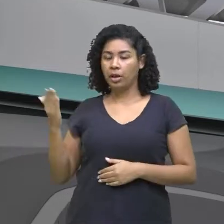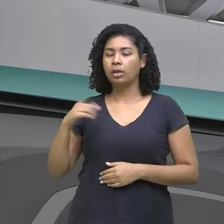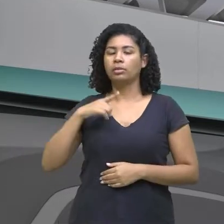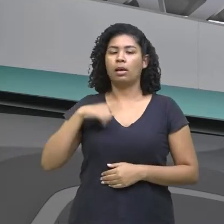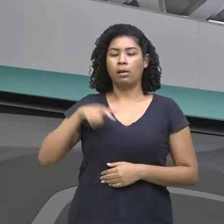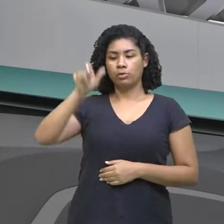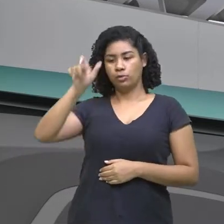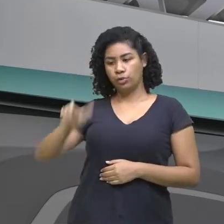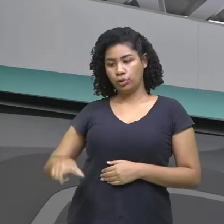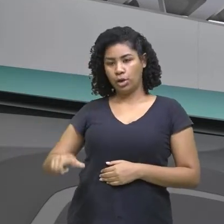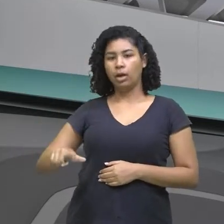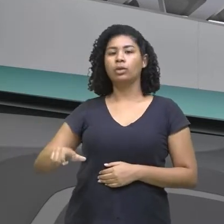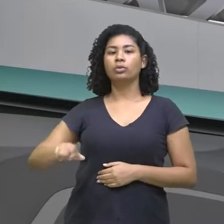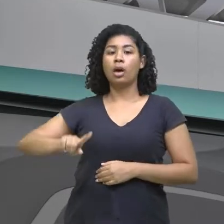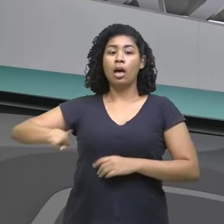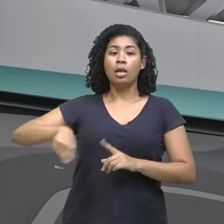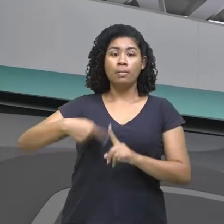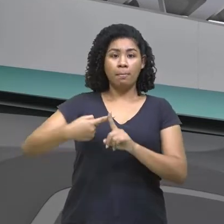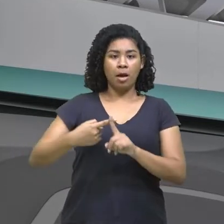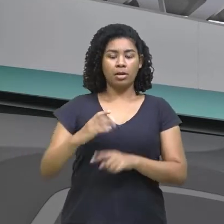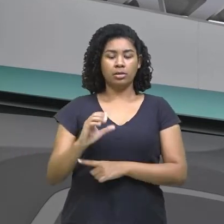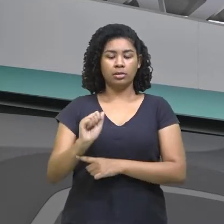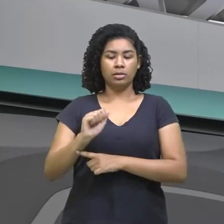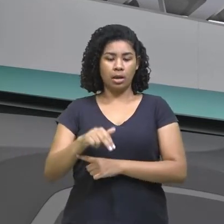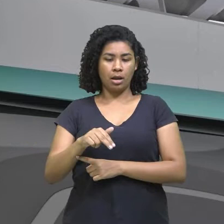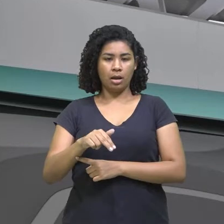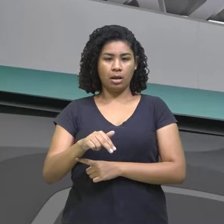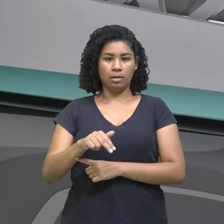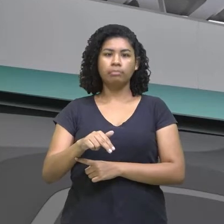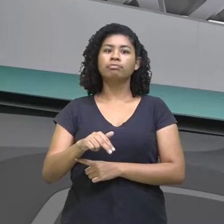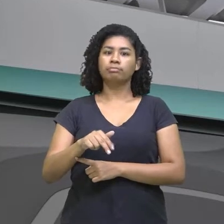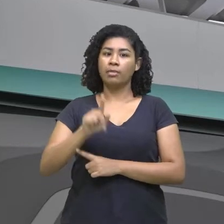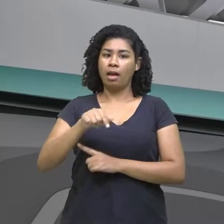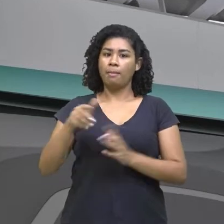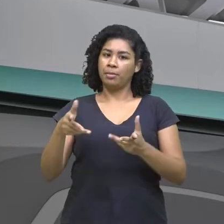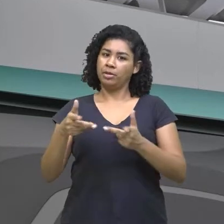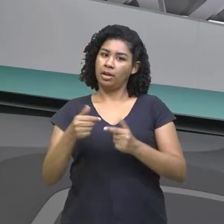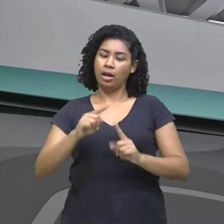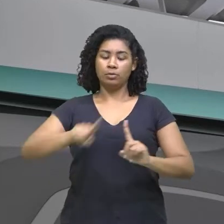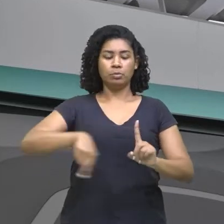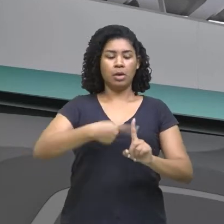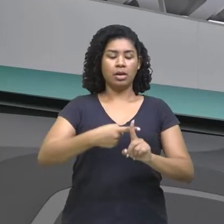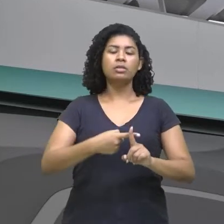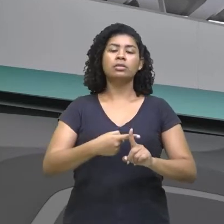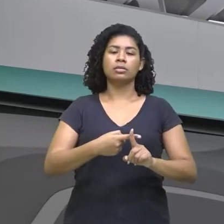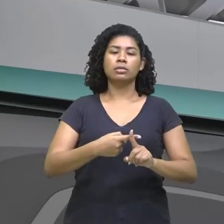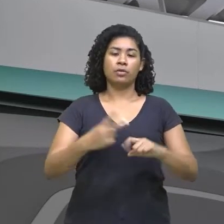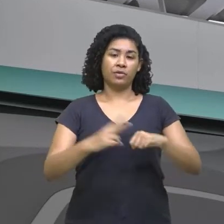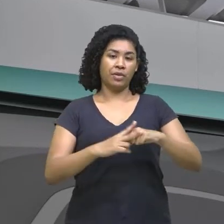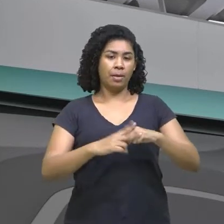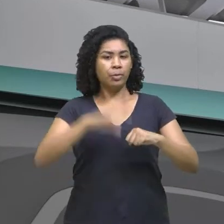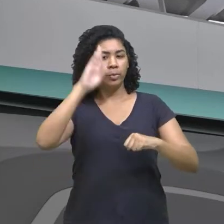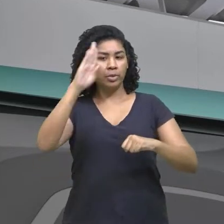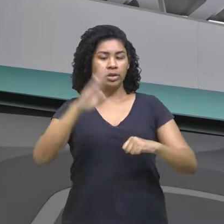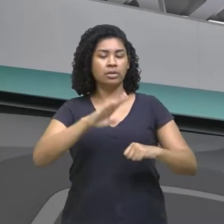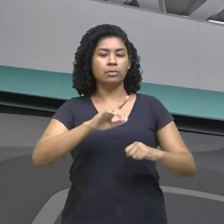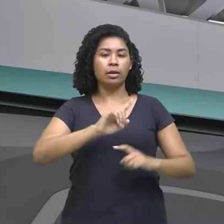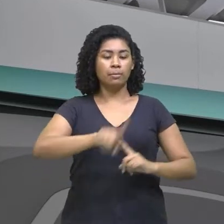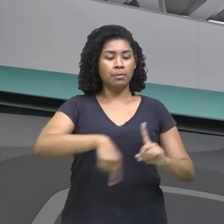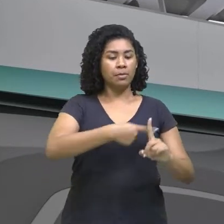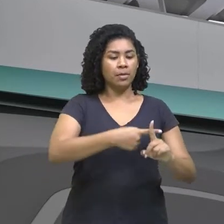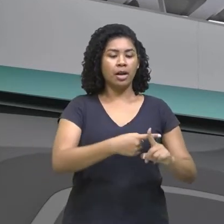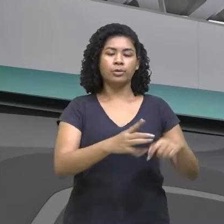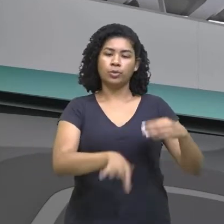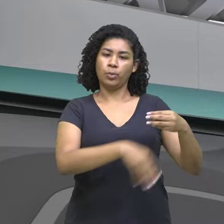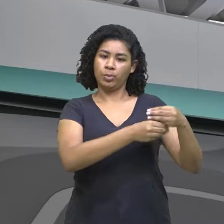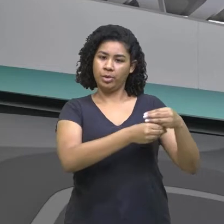can, depois o verbo principal, que é a habilidade que você quer falar. E dependendo da sua frase, vai ter um complemento ou não. Que no